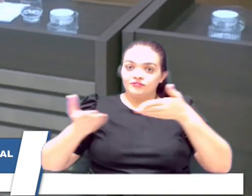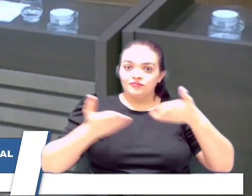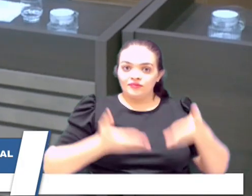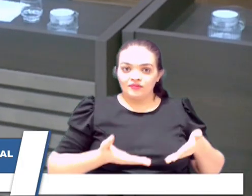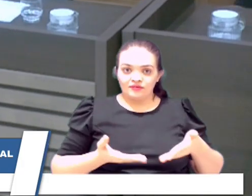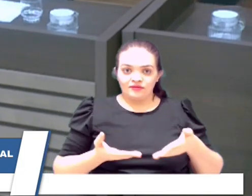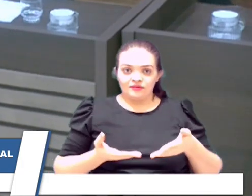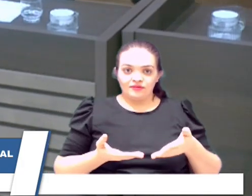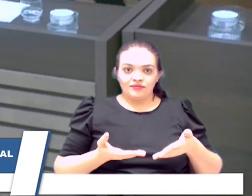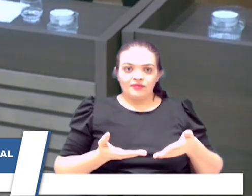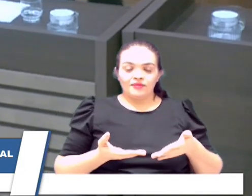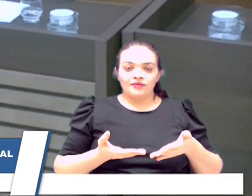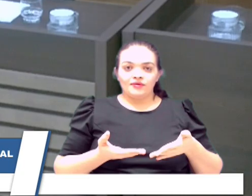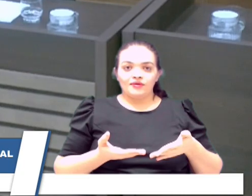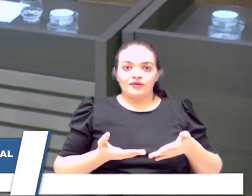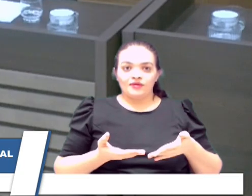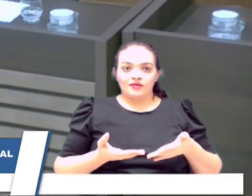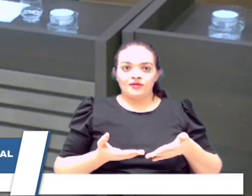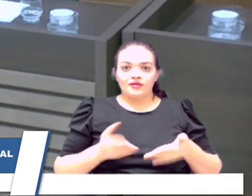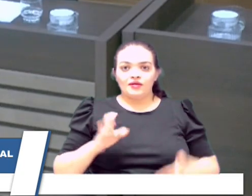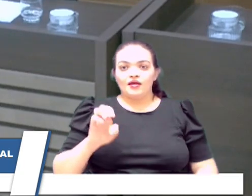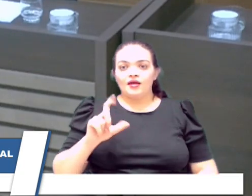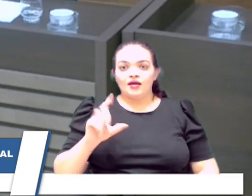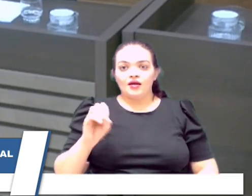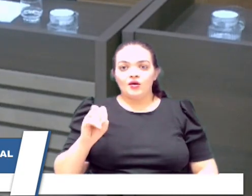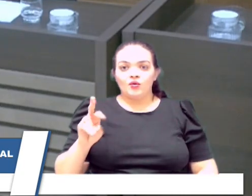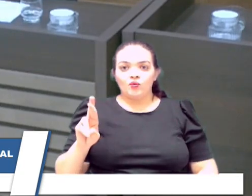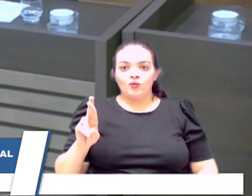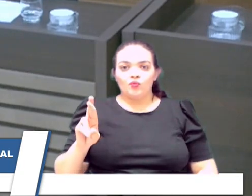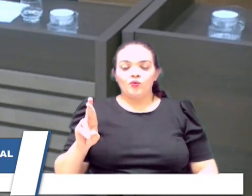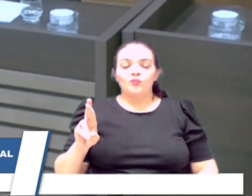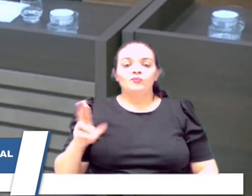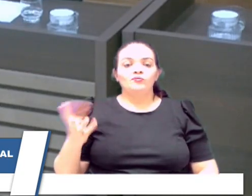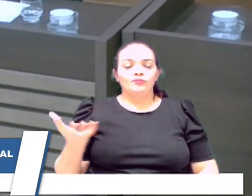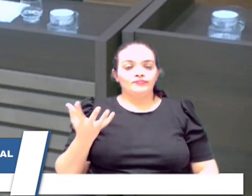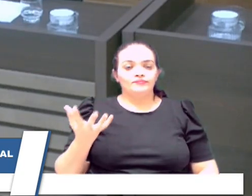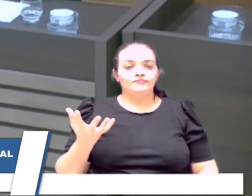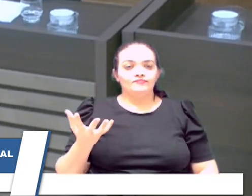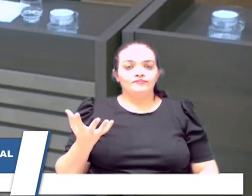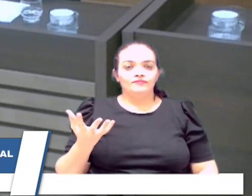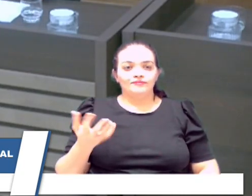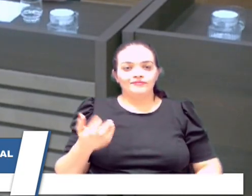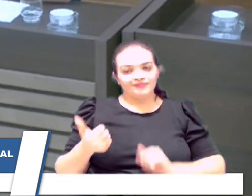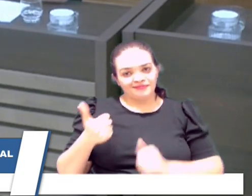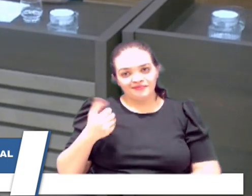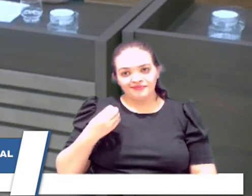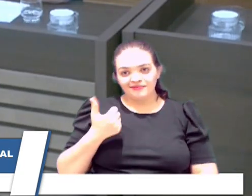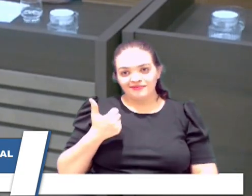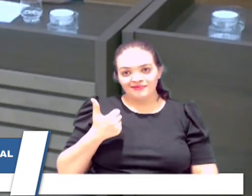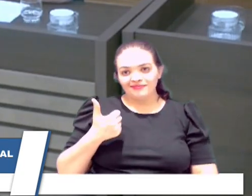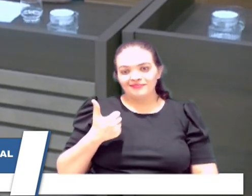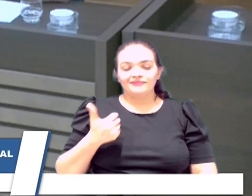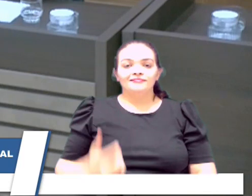passar a palavra para o Enor, eu queria... Tudo bem?